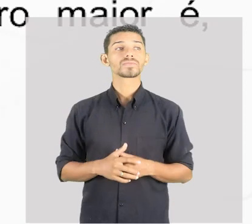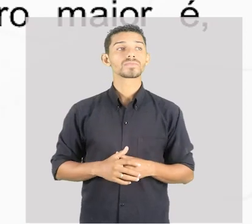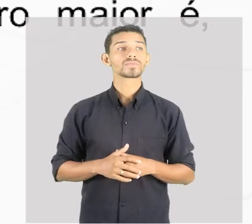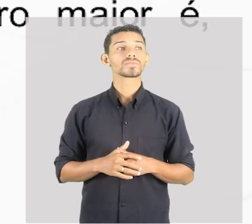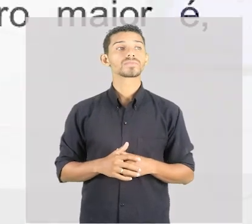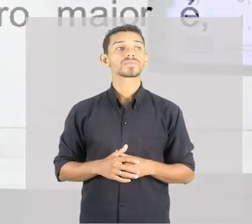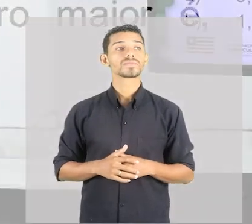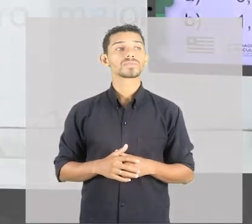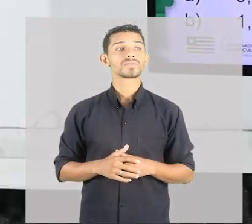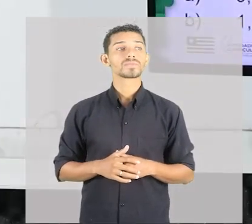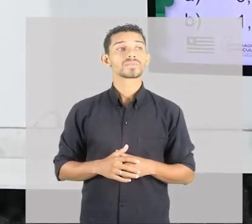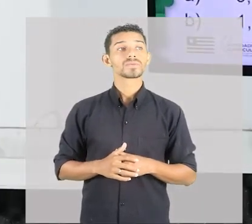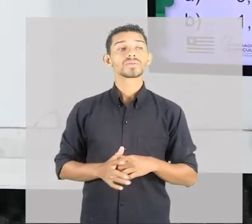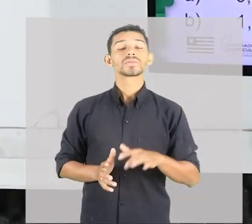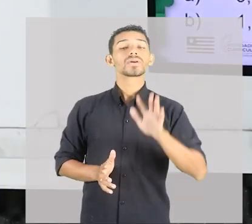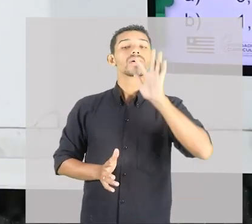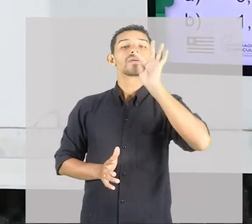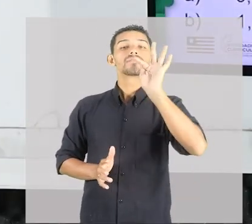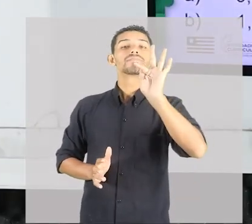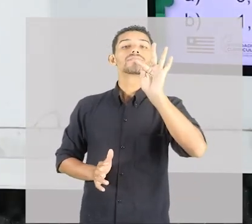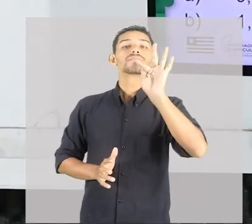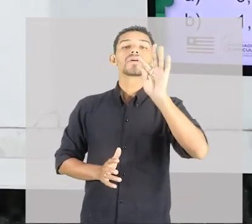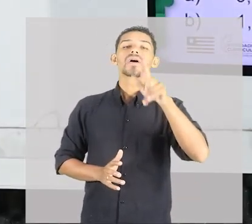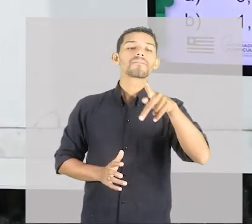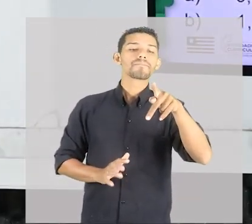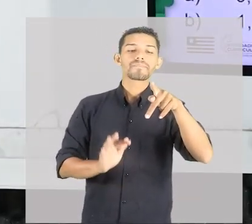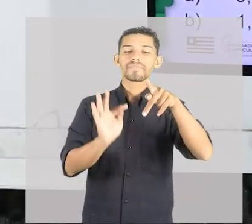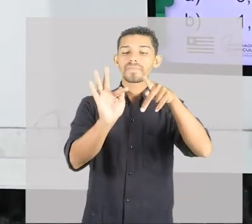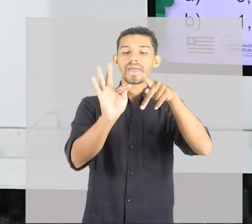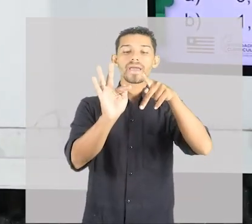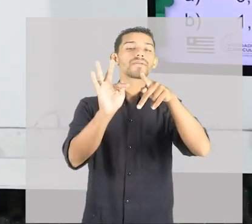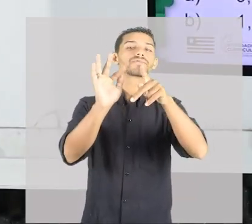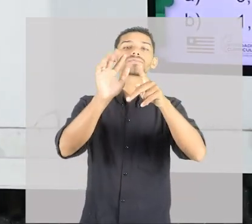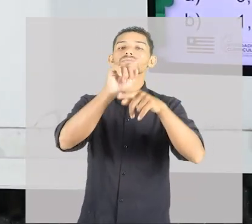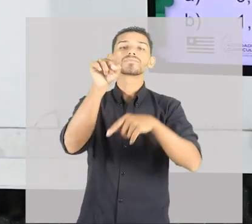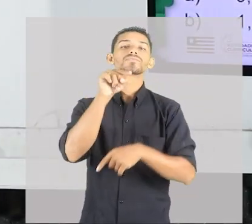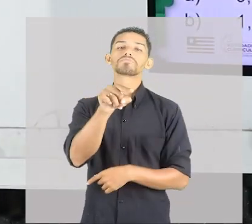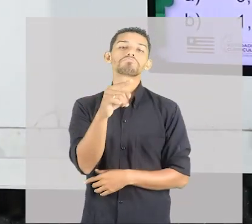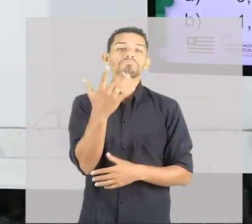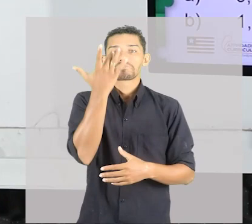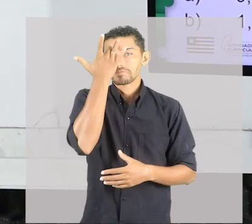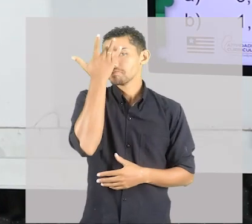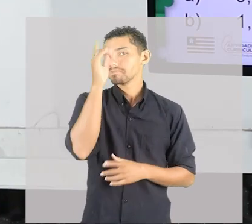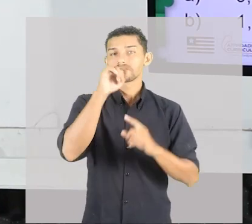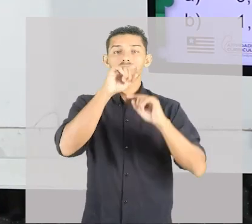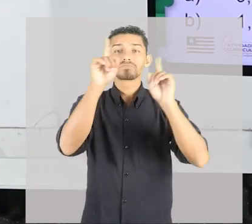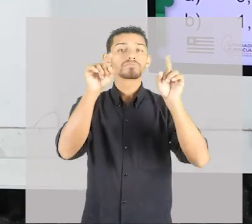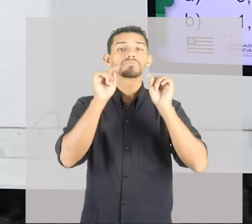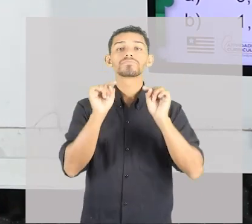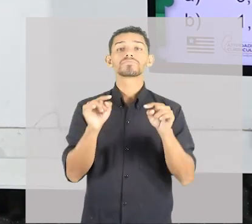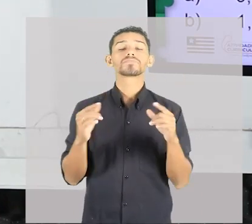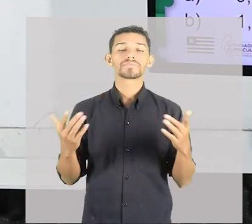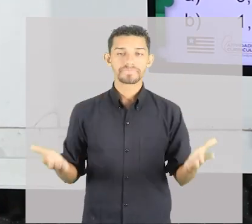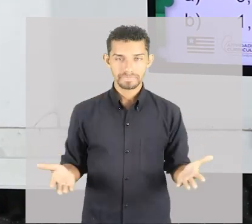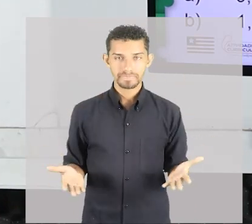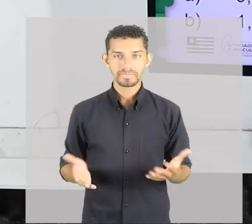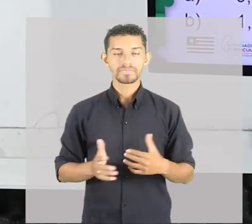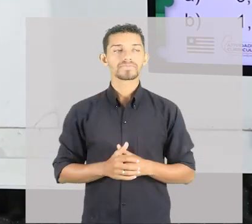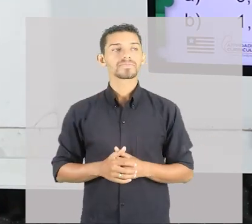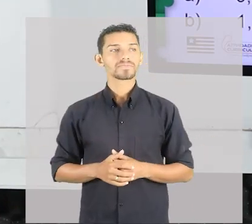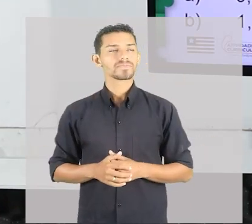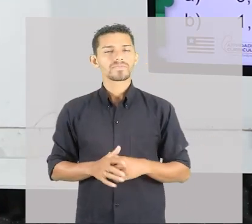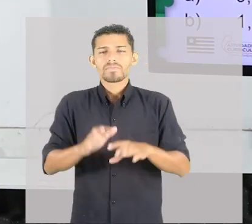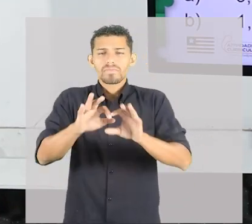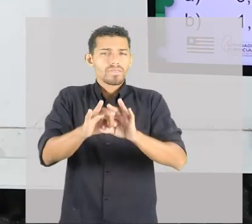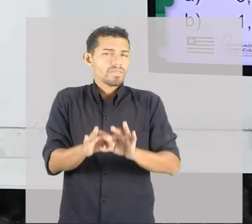para quanto vai essa pressão final perfeito Olha fica a